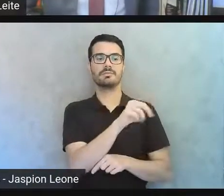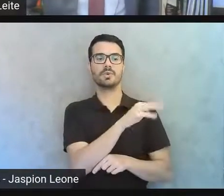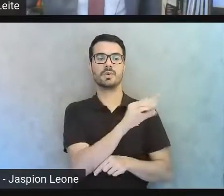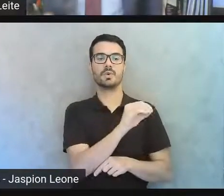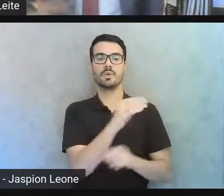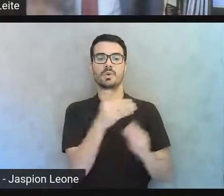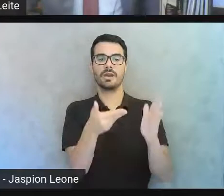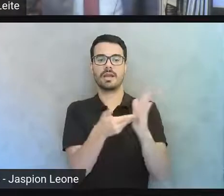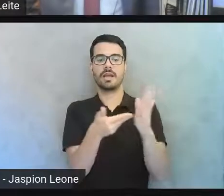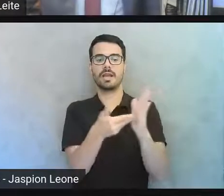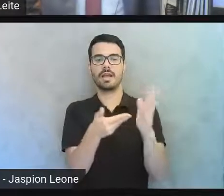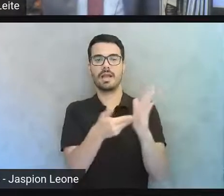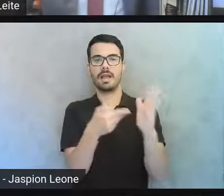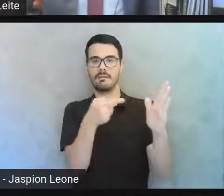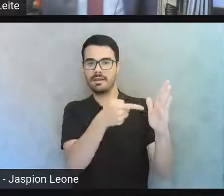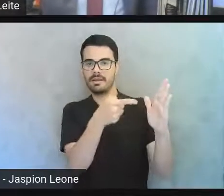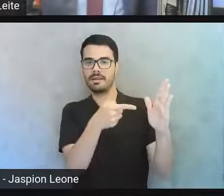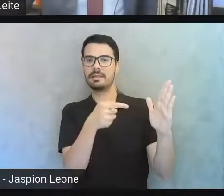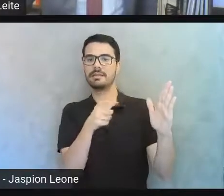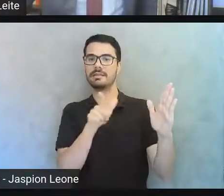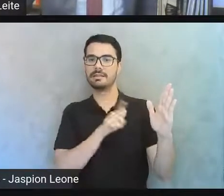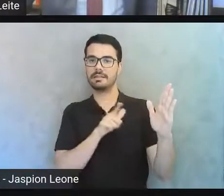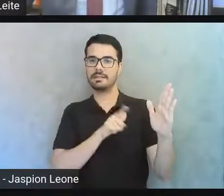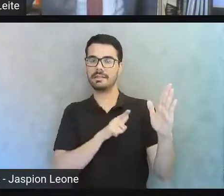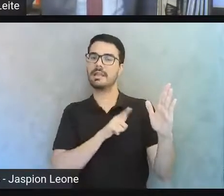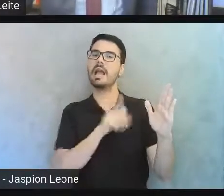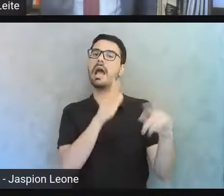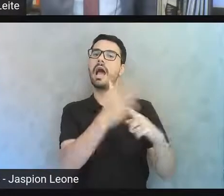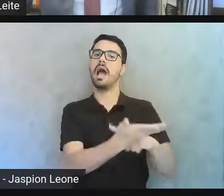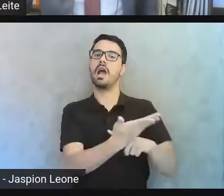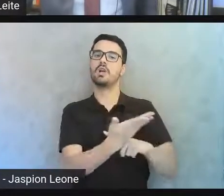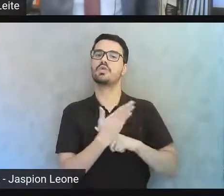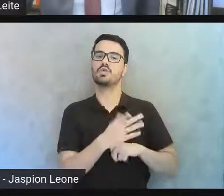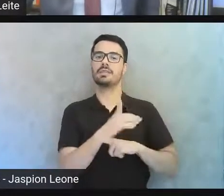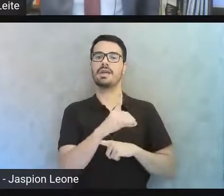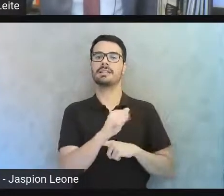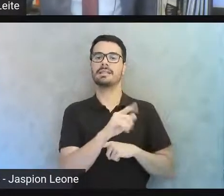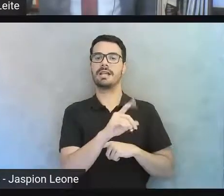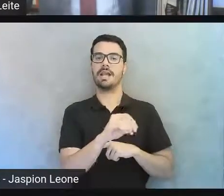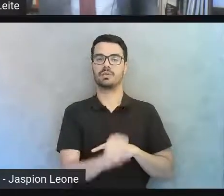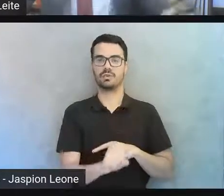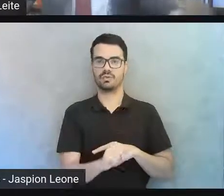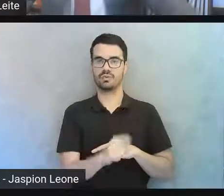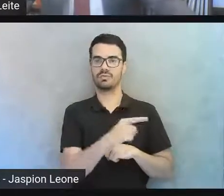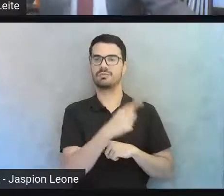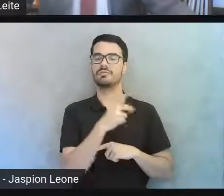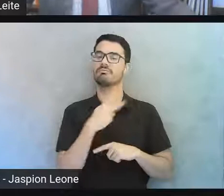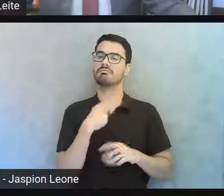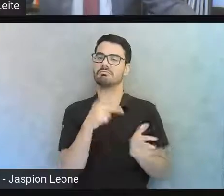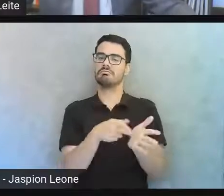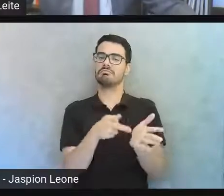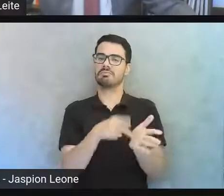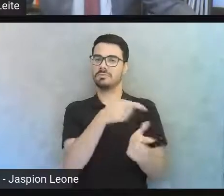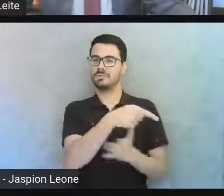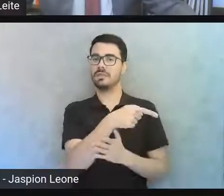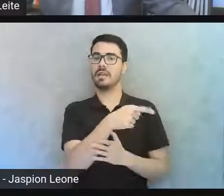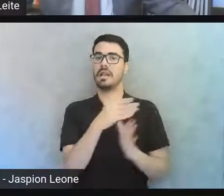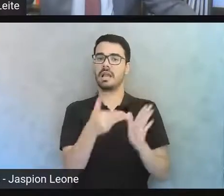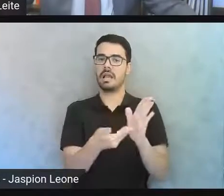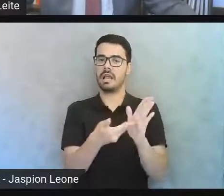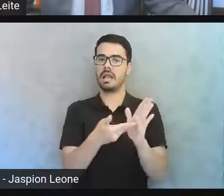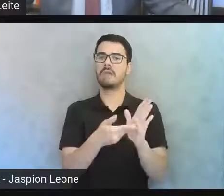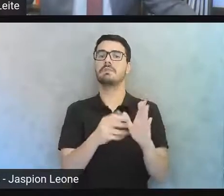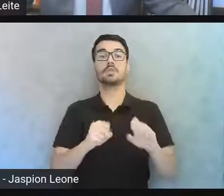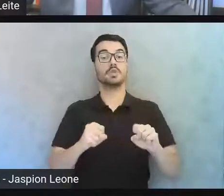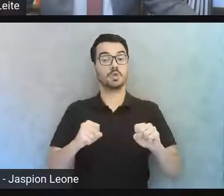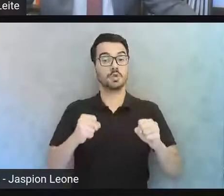Bruno, de que a Câmara dos Deputados, né, tem franqueado aí os dados, e, de fato, ela disse que a Câmara tem mesmo